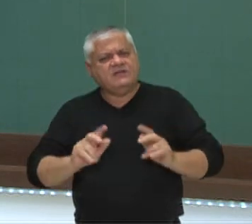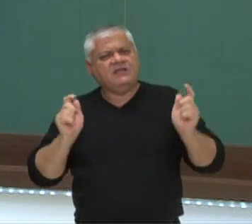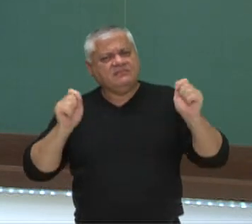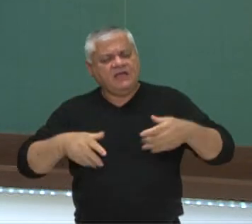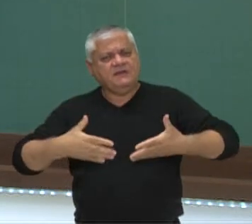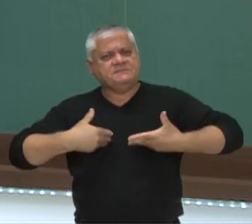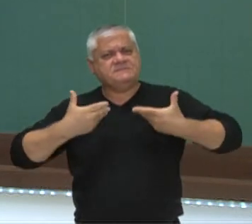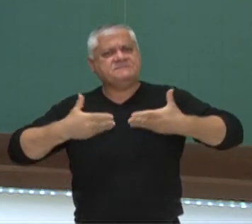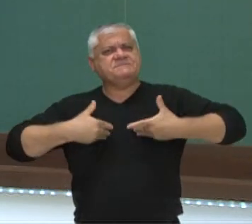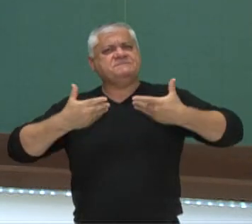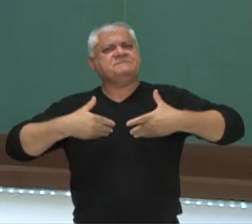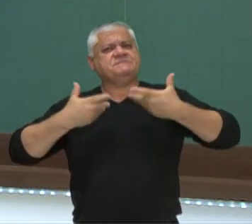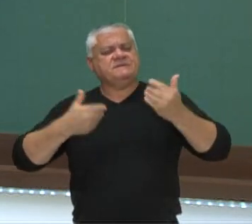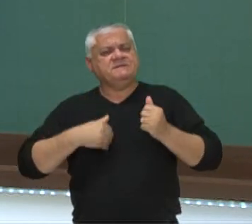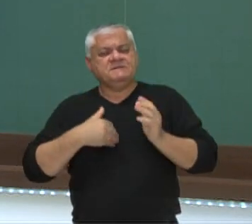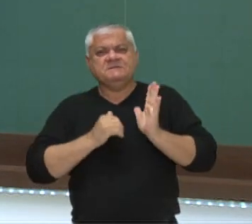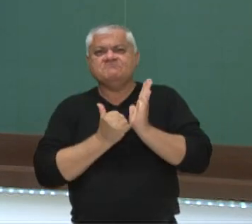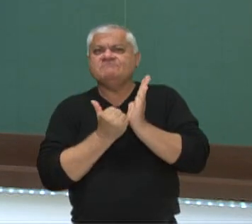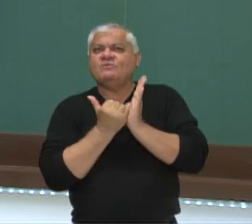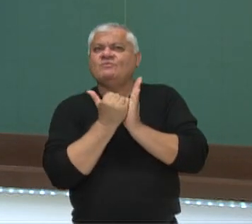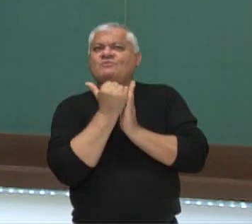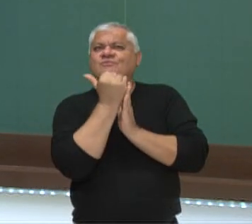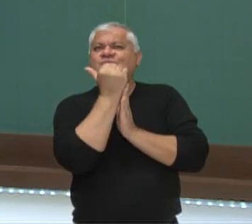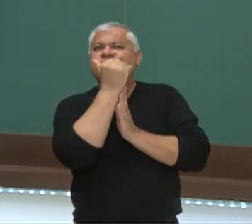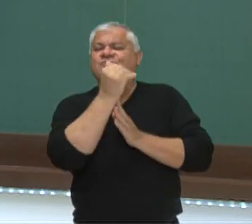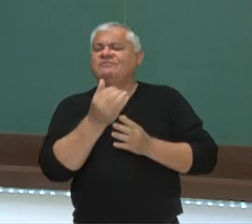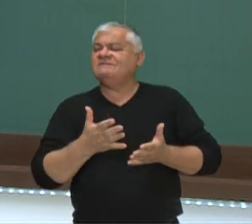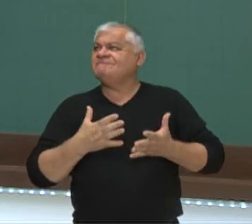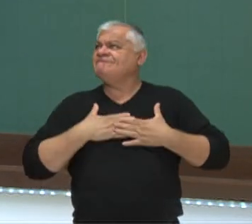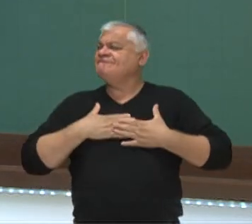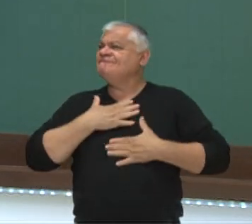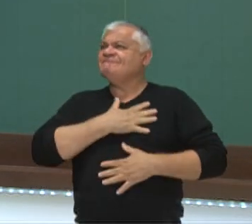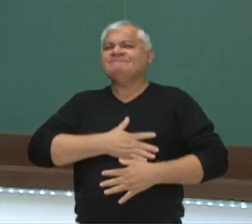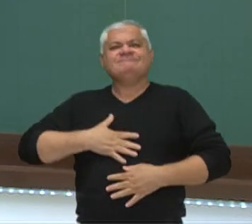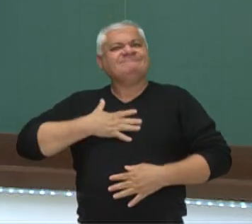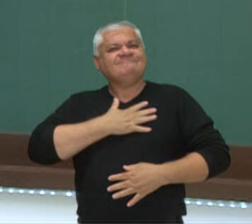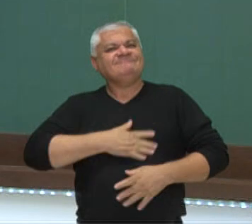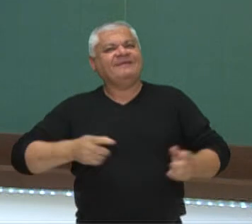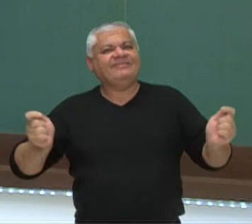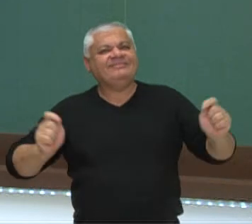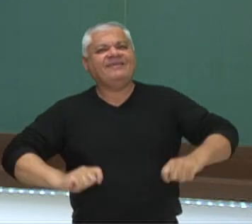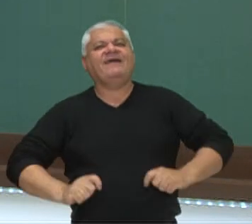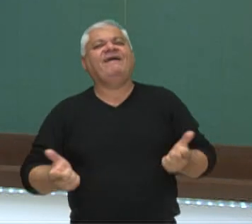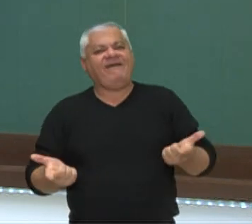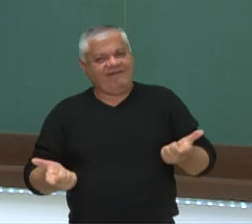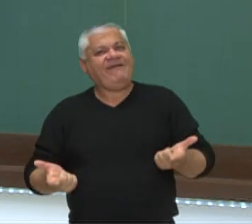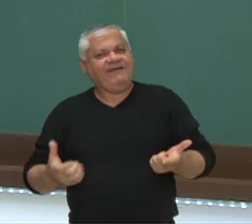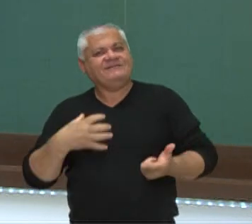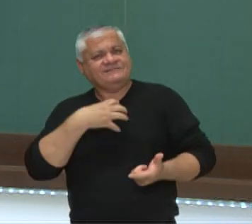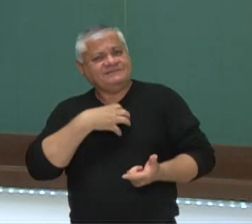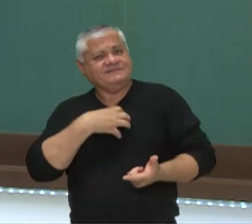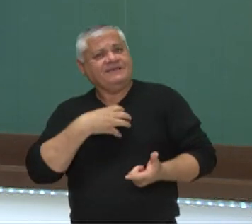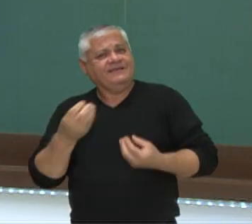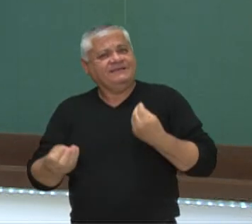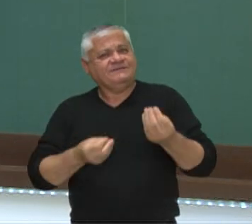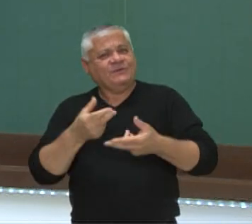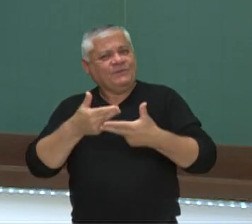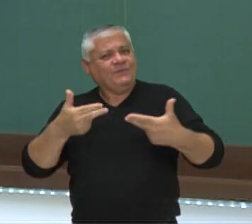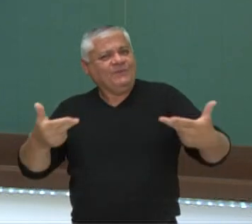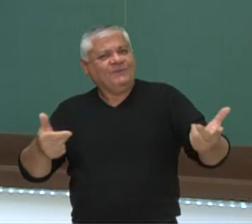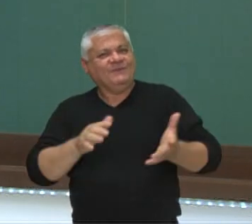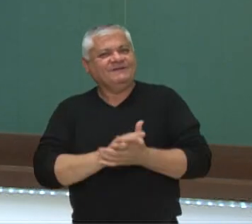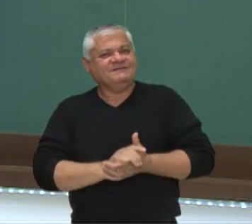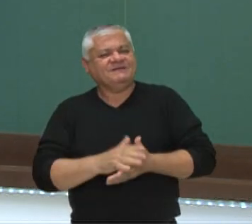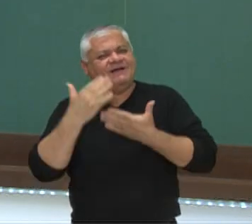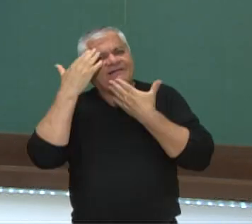nível irá aumentar, você ficará mais satisfeito. Nós devemos ter uma satisfação com as coisas que temos,